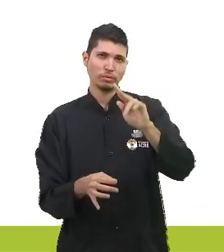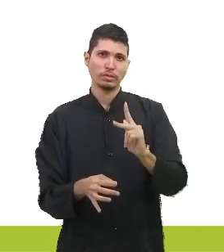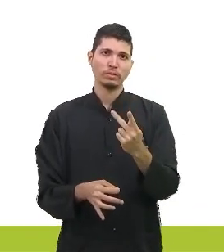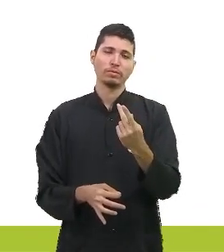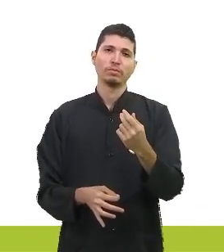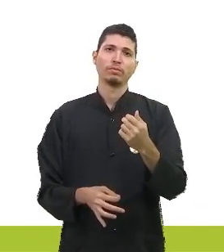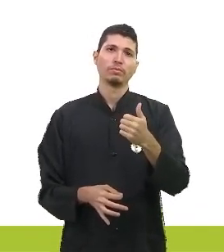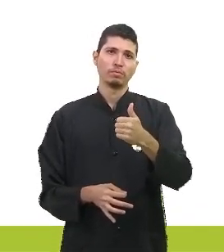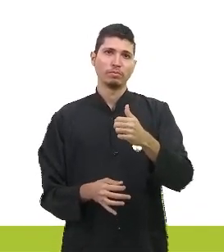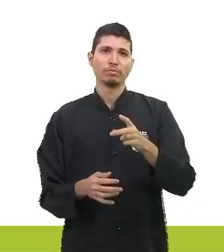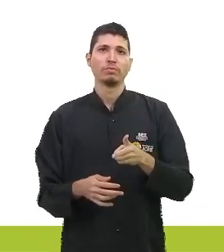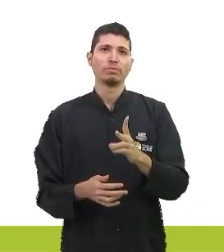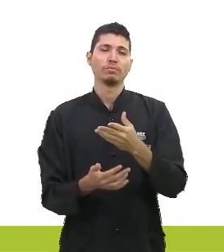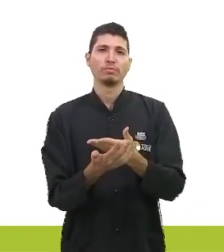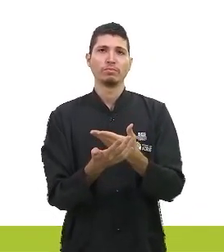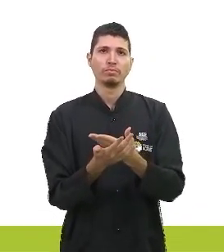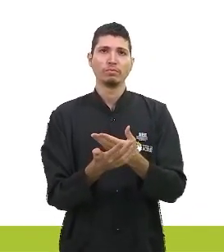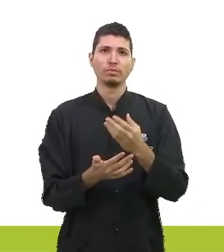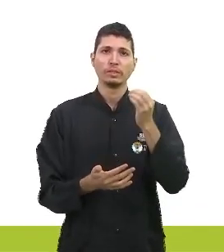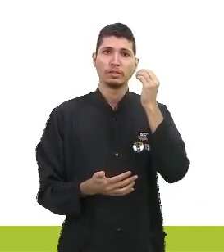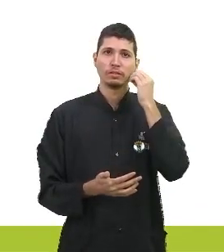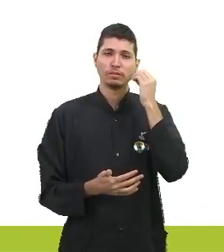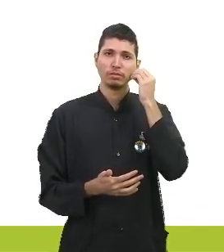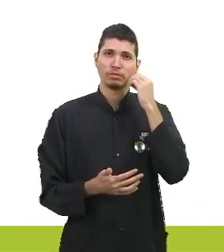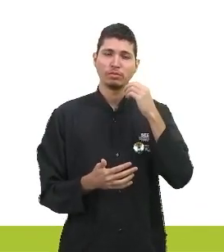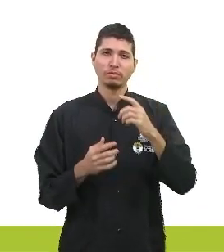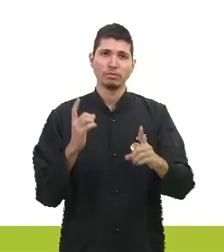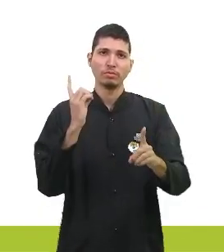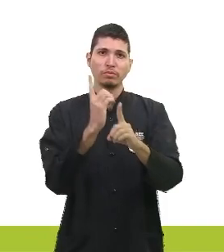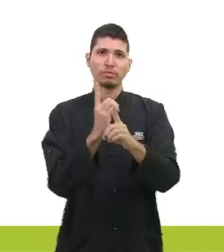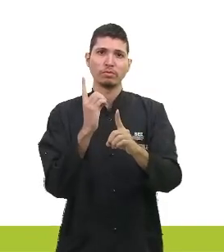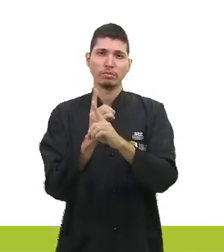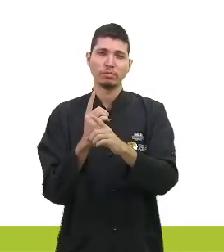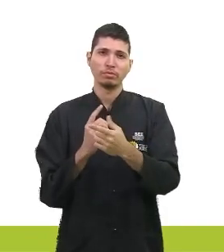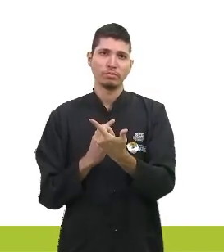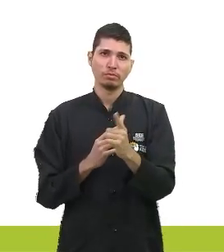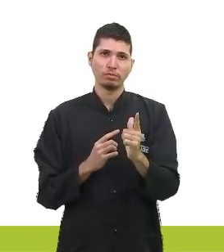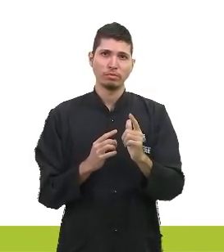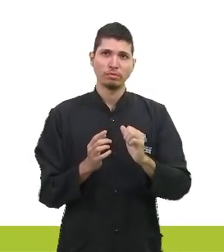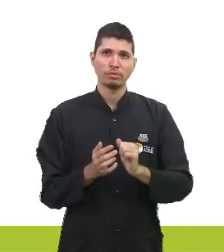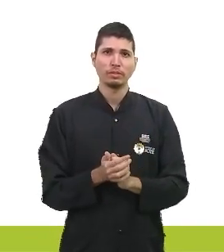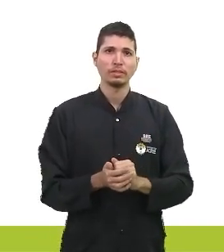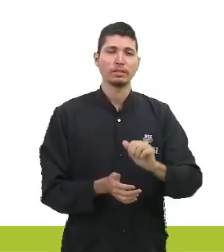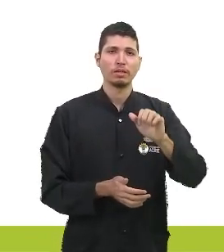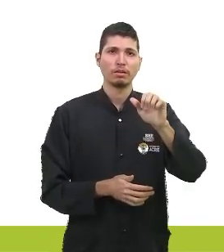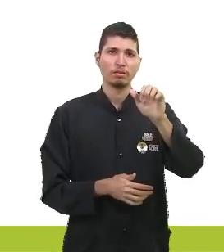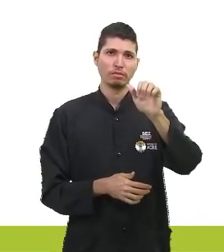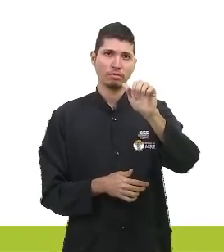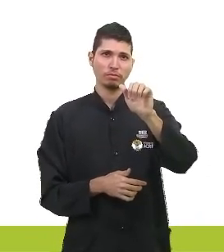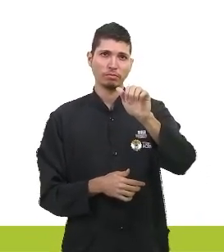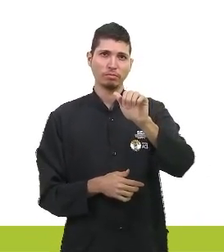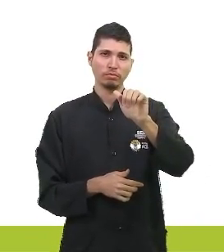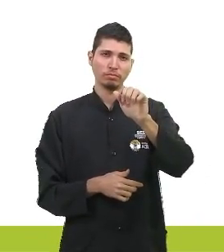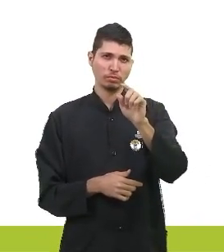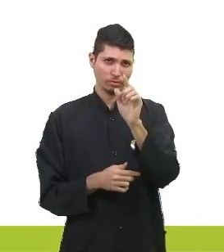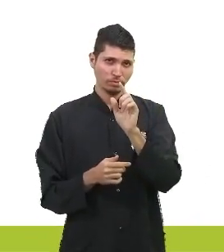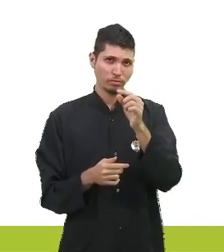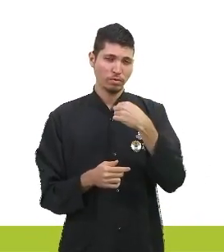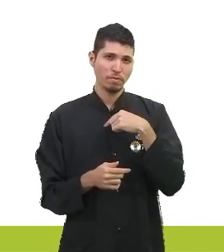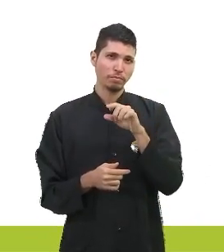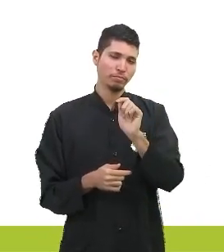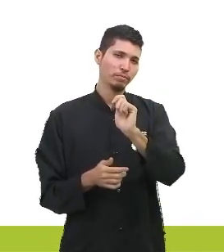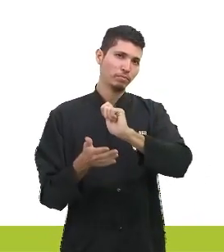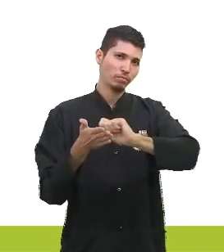vocês tentar conseguir as outras igualdades. Por exemplo, o que A sobre... Deixa eu escrever, para ficar melhor,